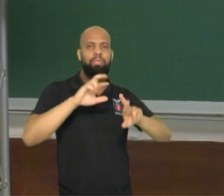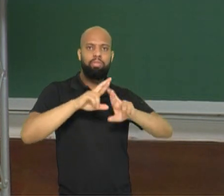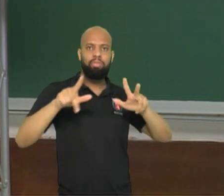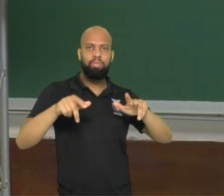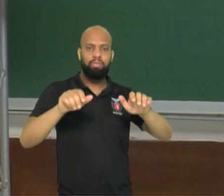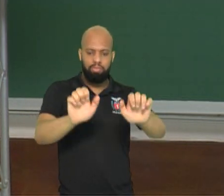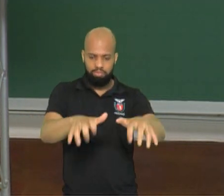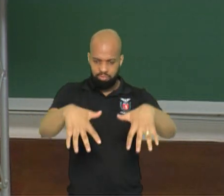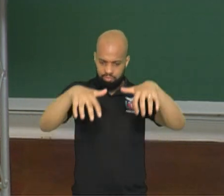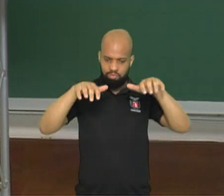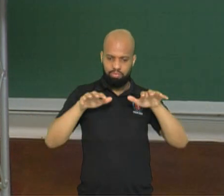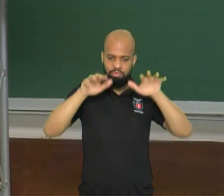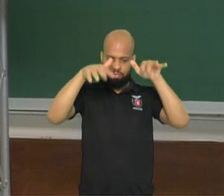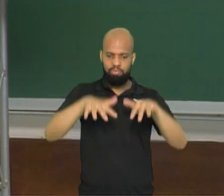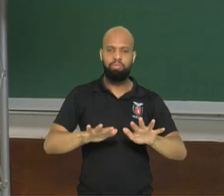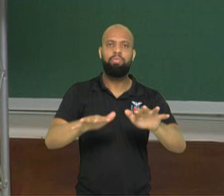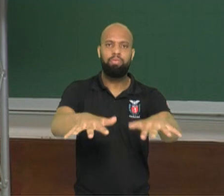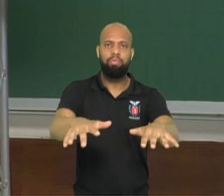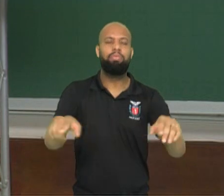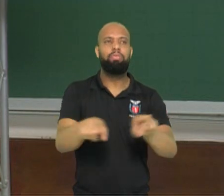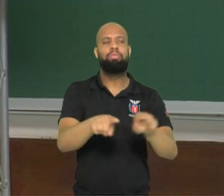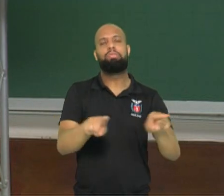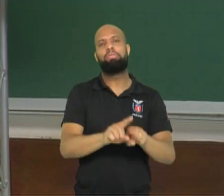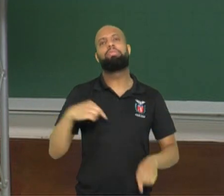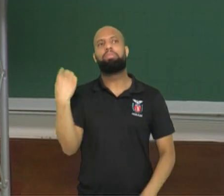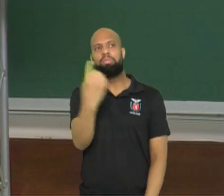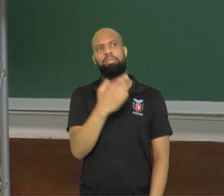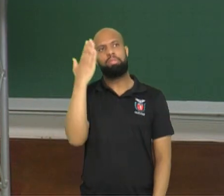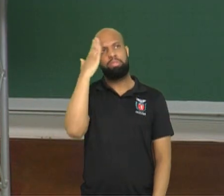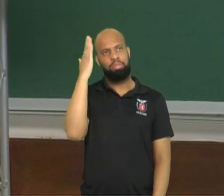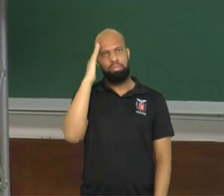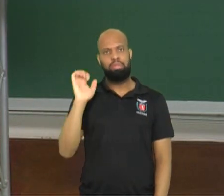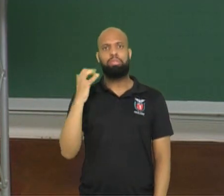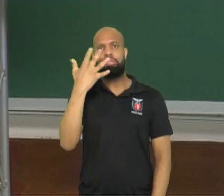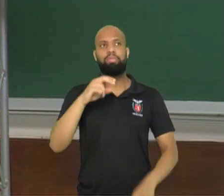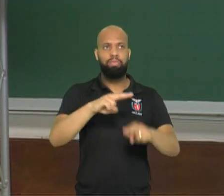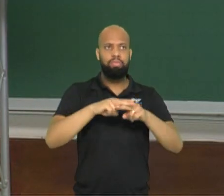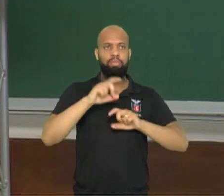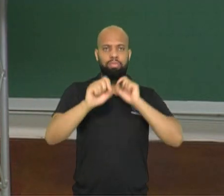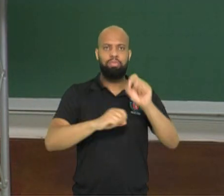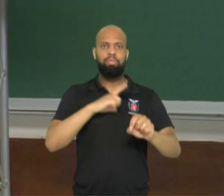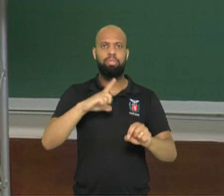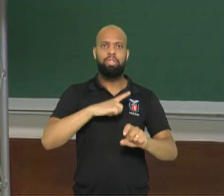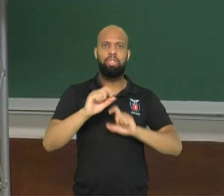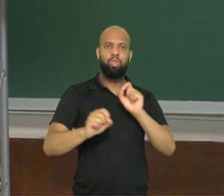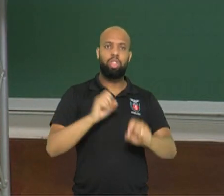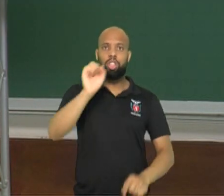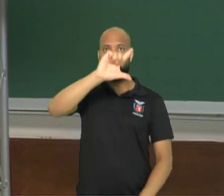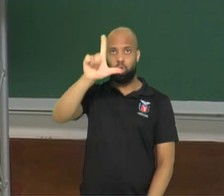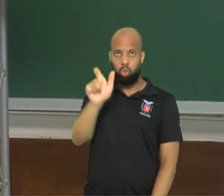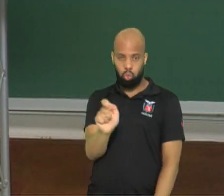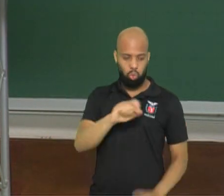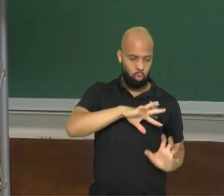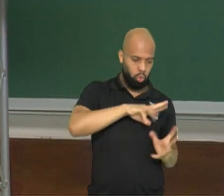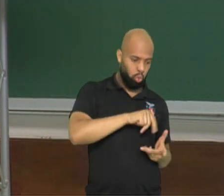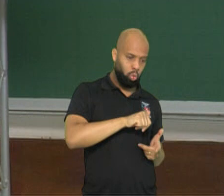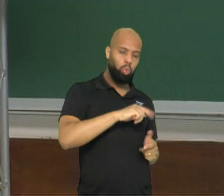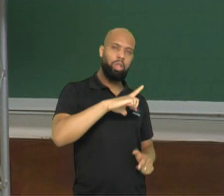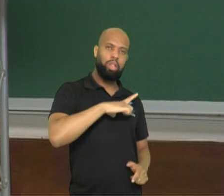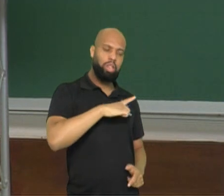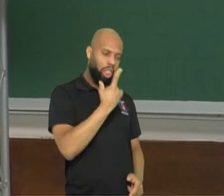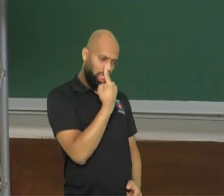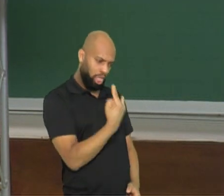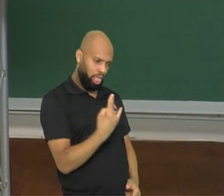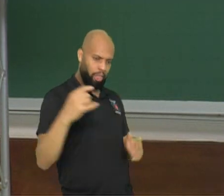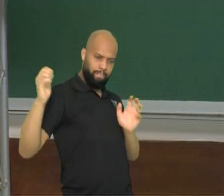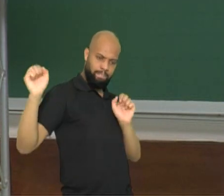maré alta e a maré baixa, que a gente sabe que acontece devido à atração da Lua, do nosso satélite, né? Mas a gente vai ver a